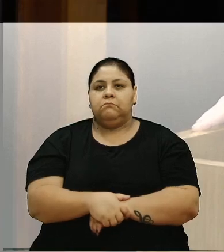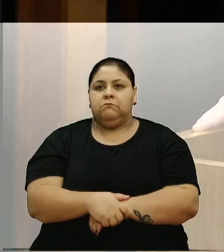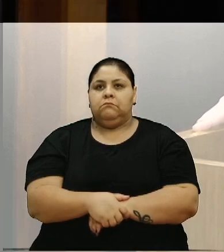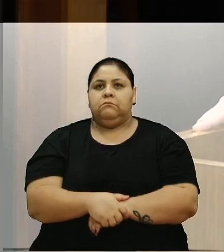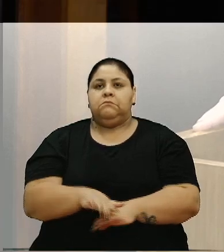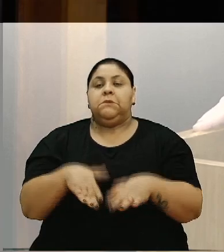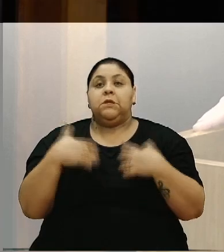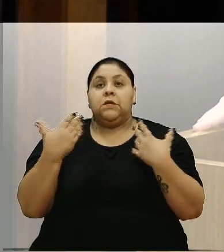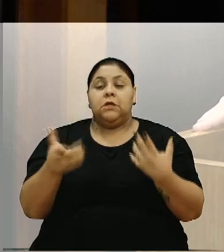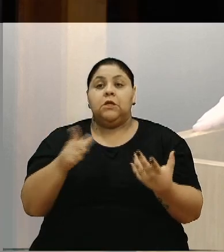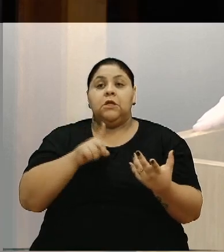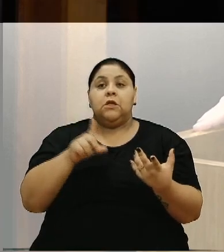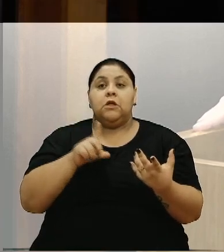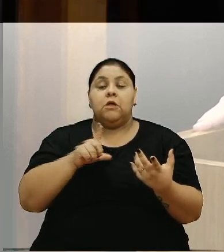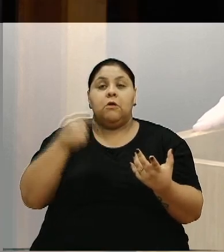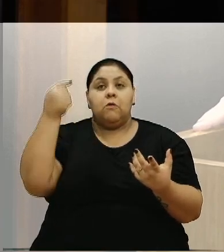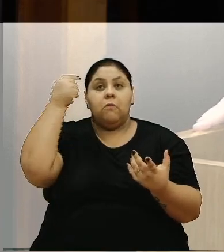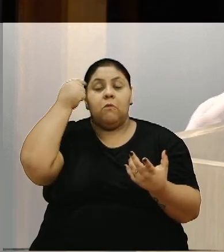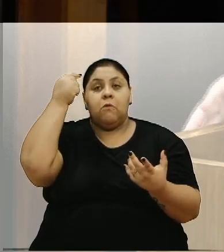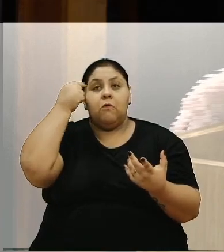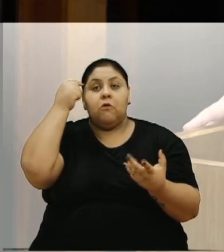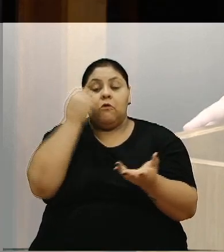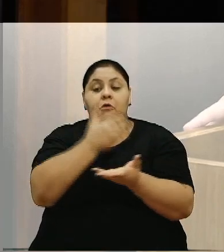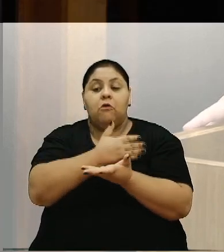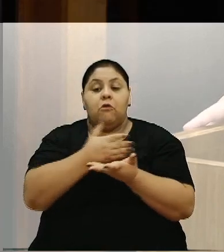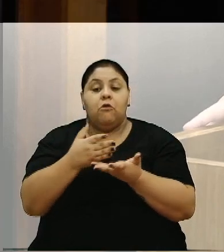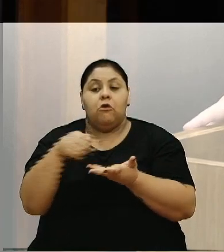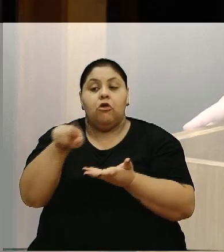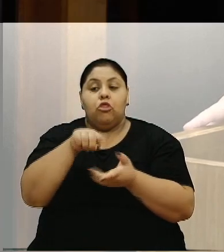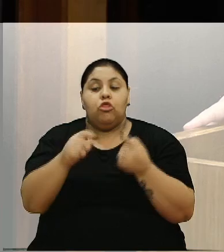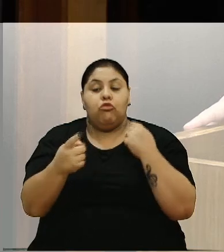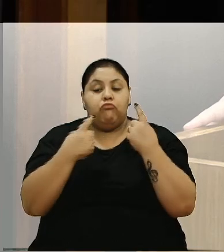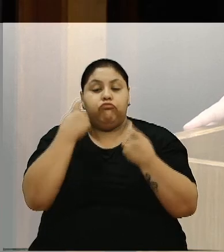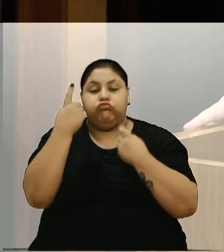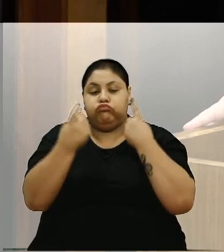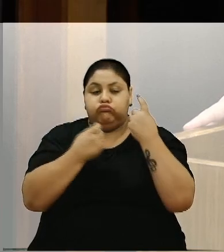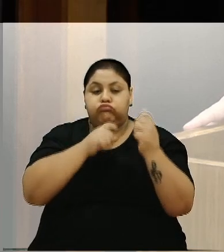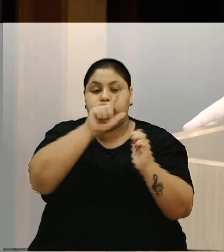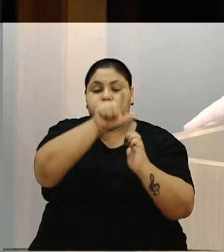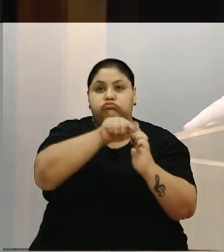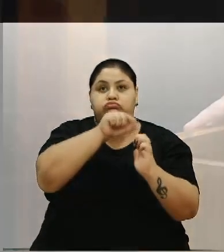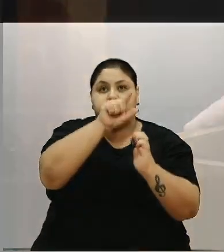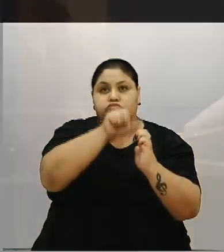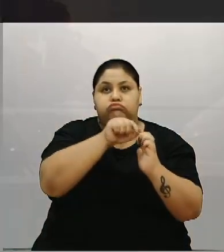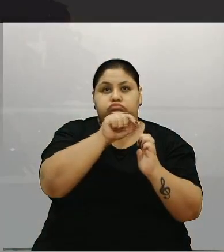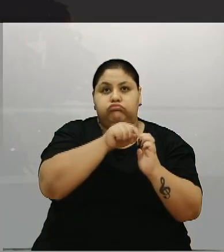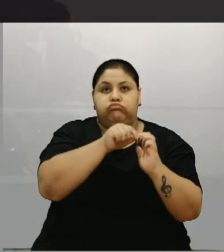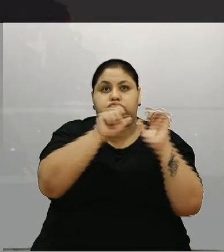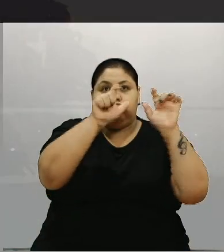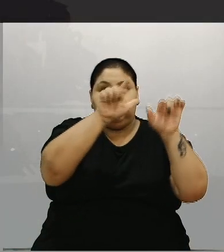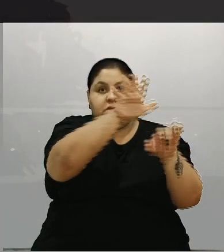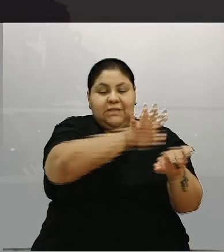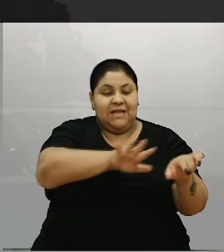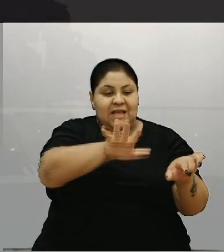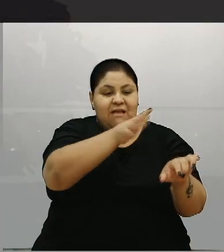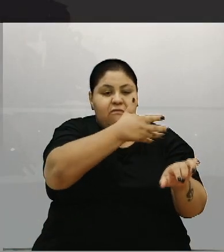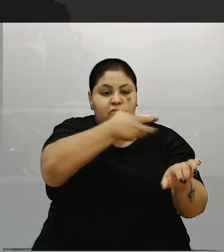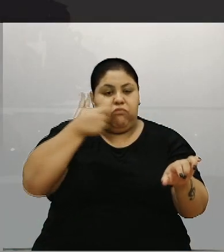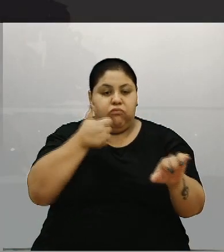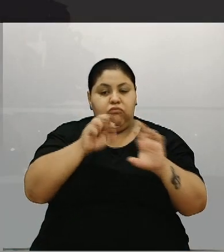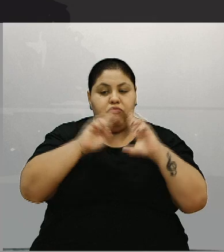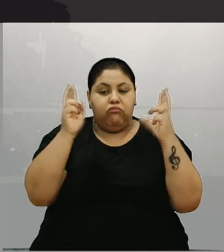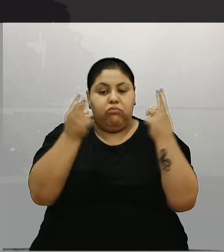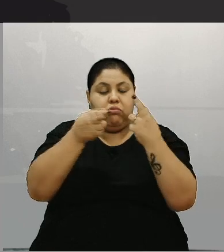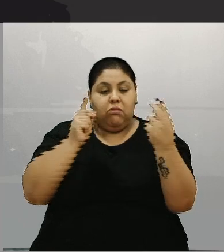Bom, a gente teve a ideia do evento a partir do momento que nós percebemos algumas empresas do mercado cervejeiro de outros estados se reunindo com o